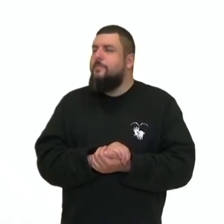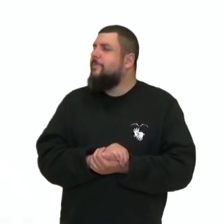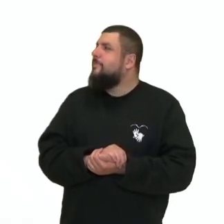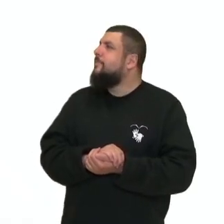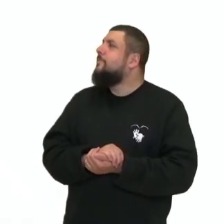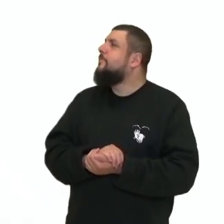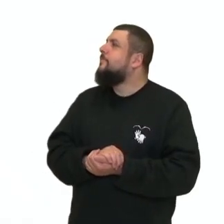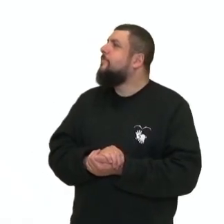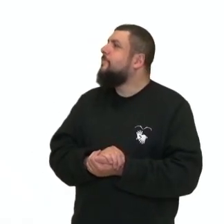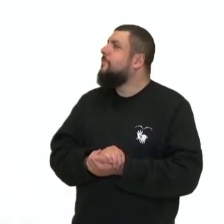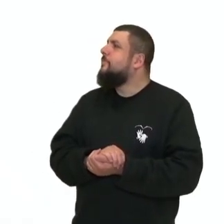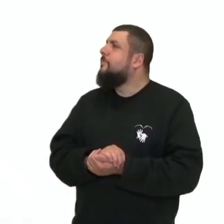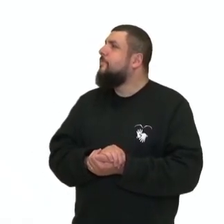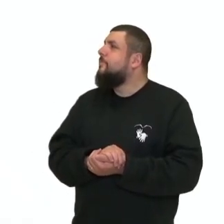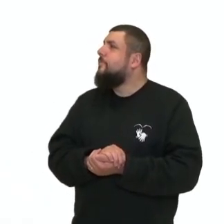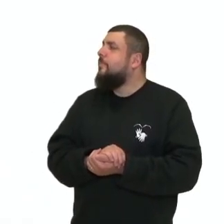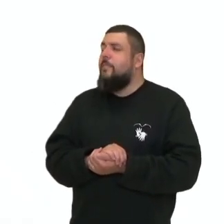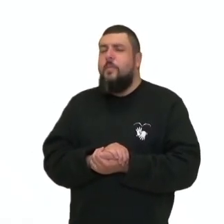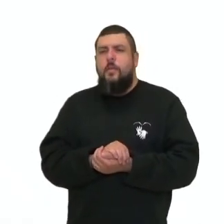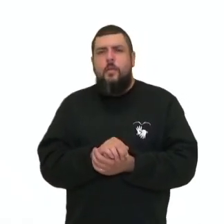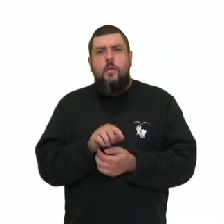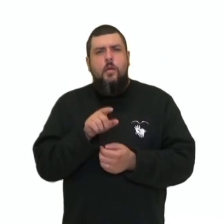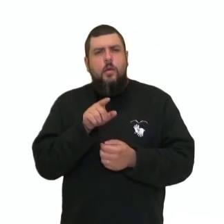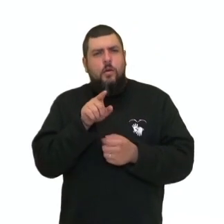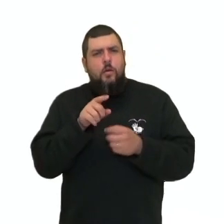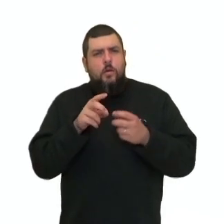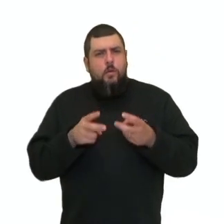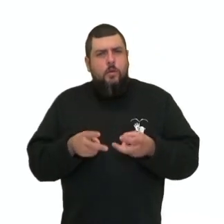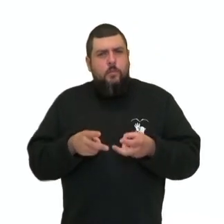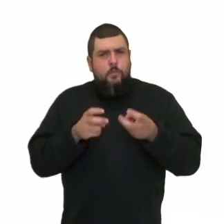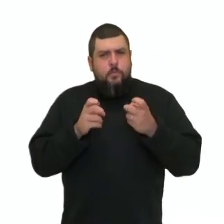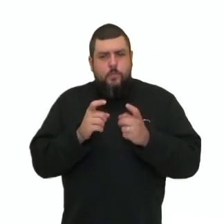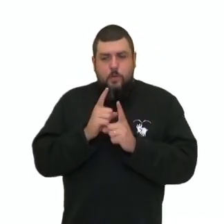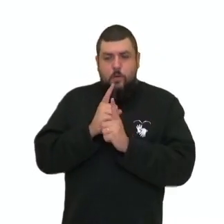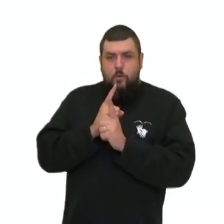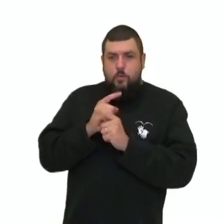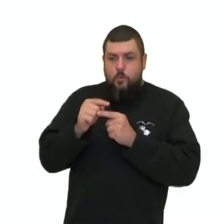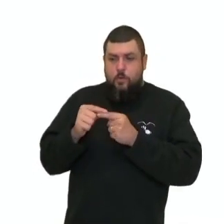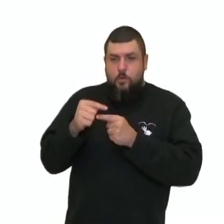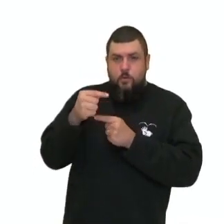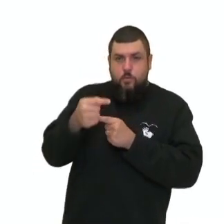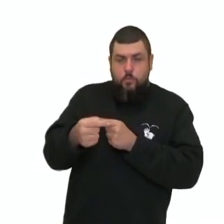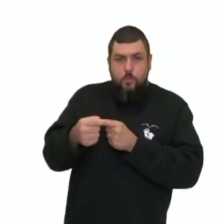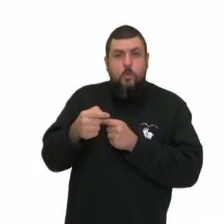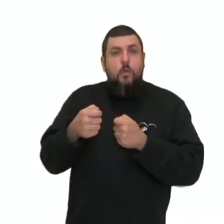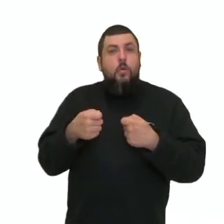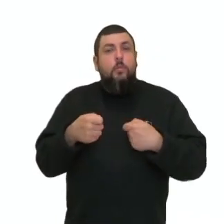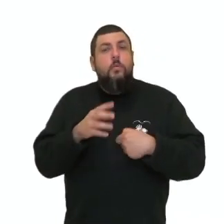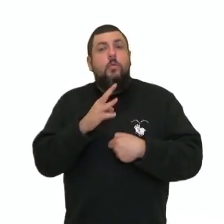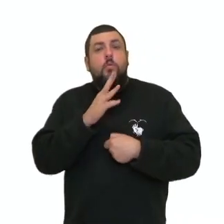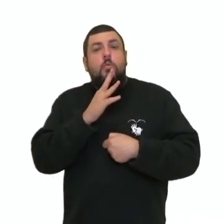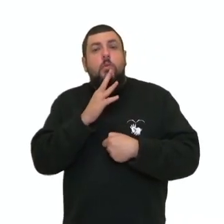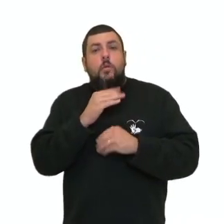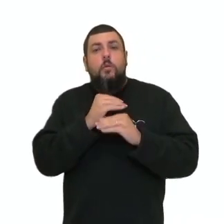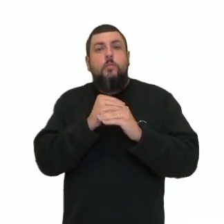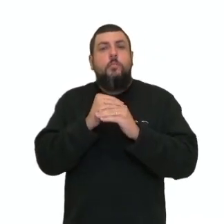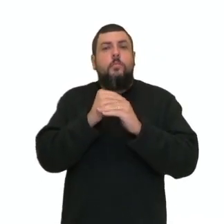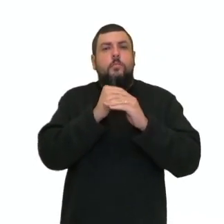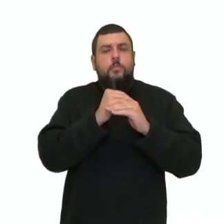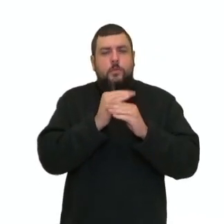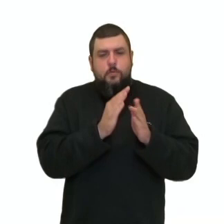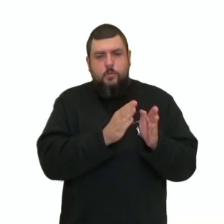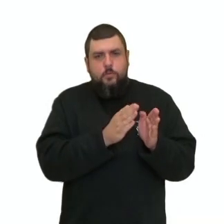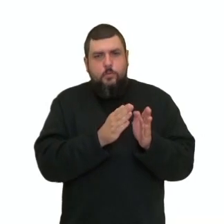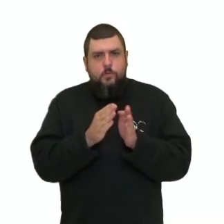que para encontrar o próximo termo, temos que conhecer o padrão da sequência? Esse padrão